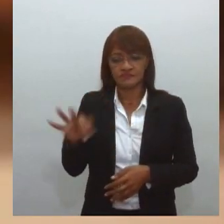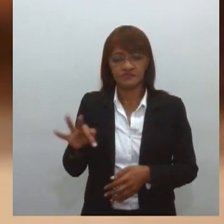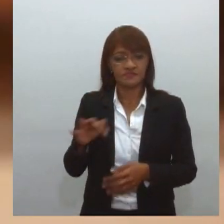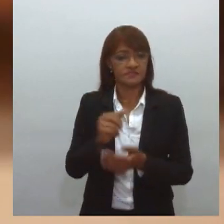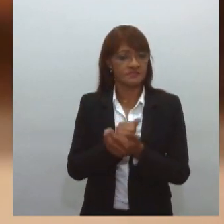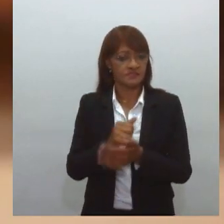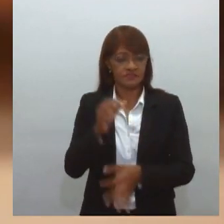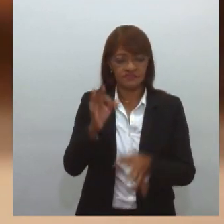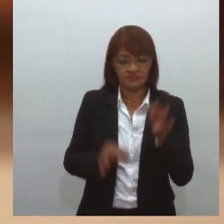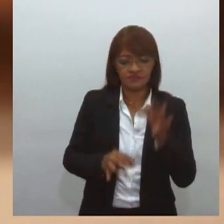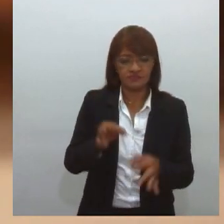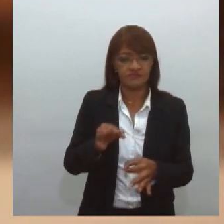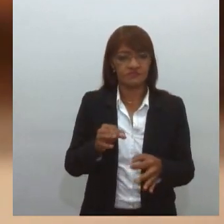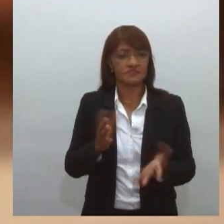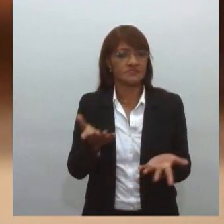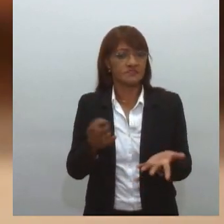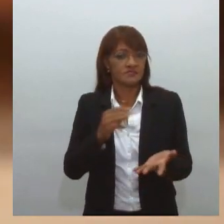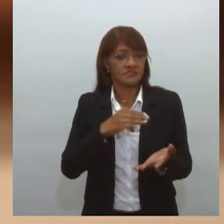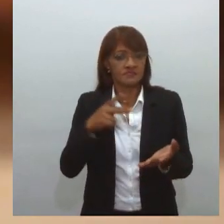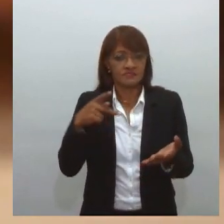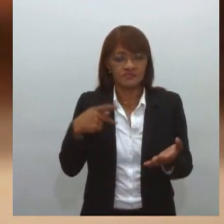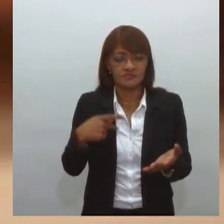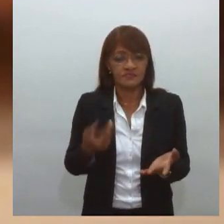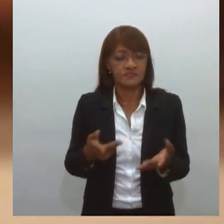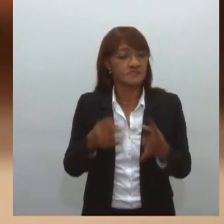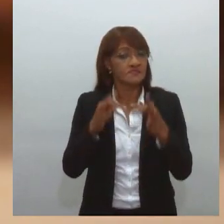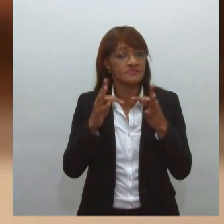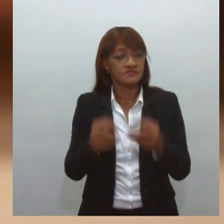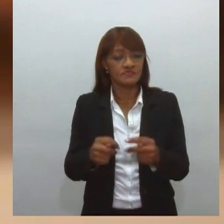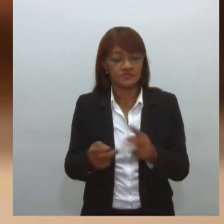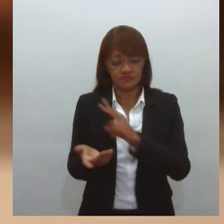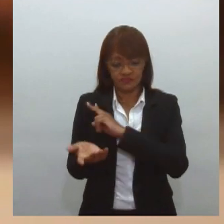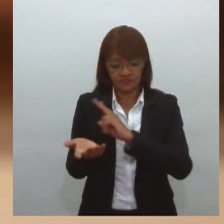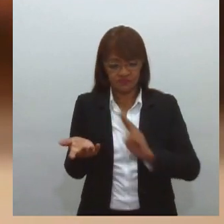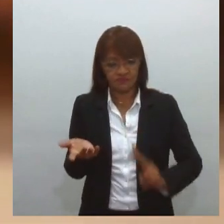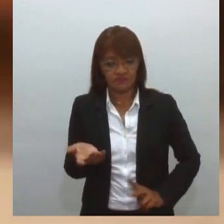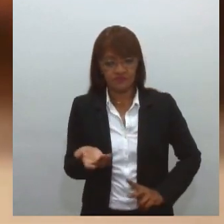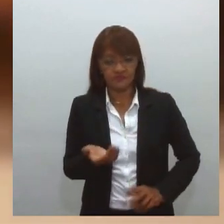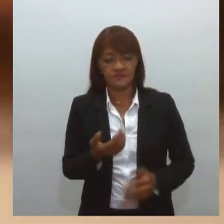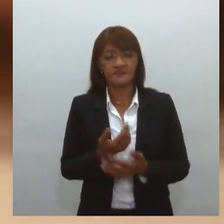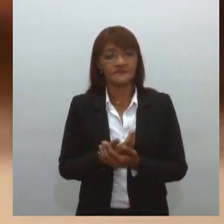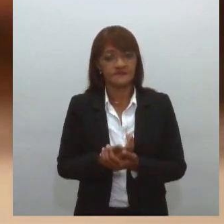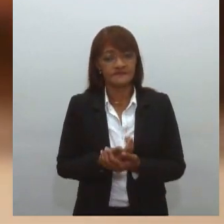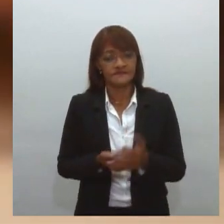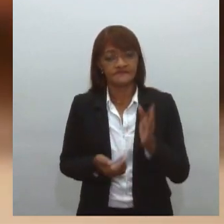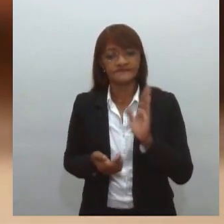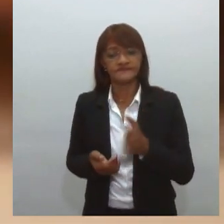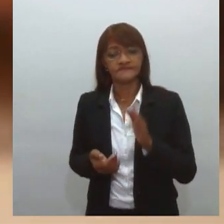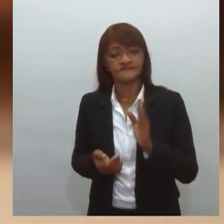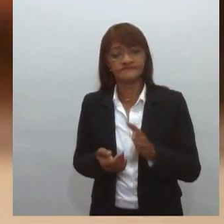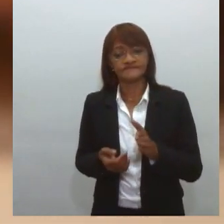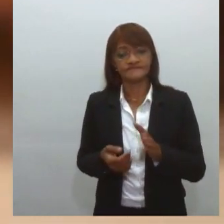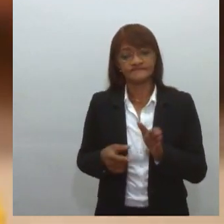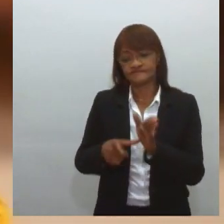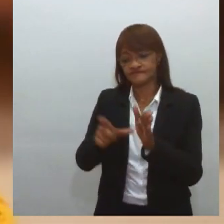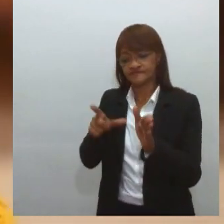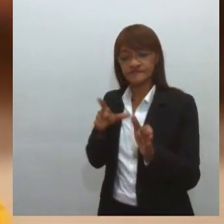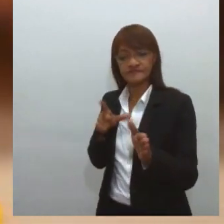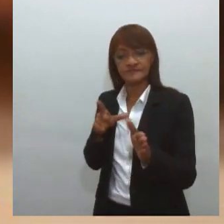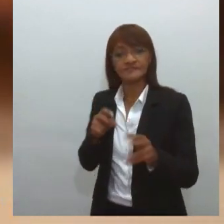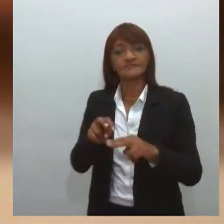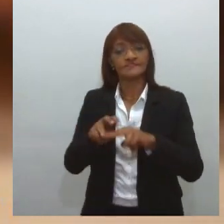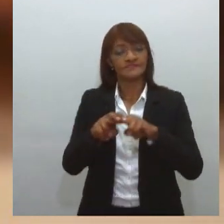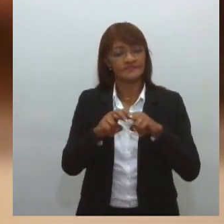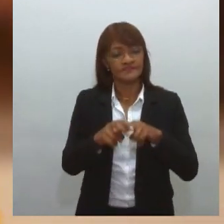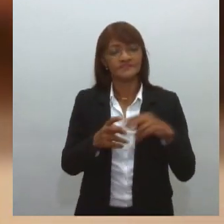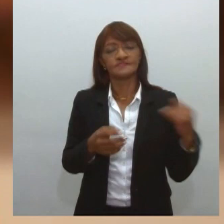que são reproduzidos pelas vereadoras, através das procuradorias, lá na ponta. Por isso que é muito